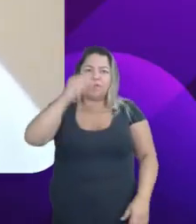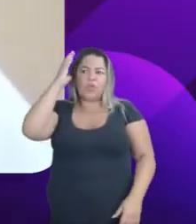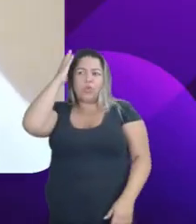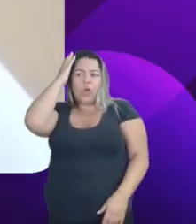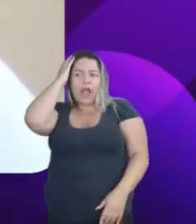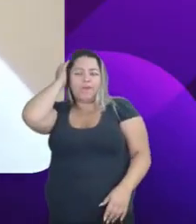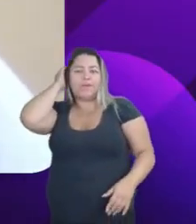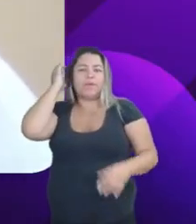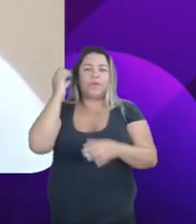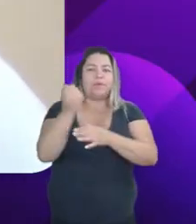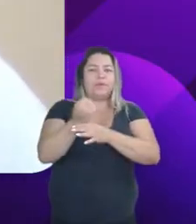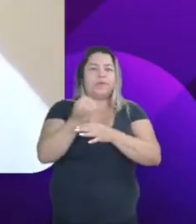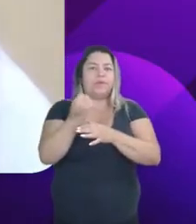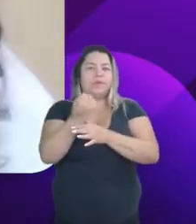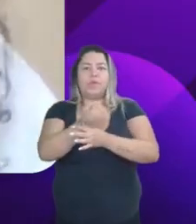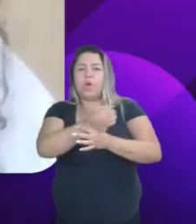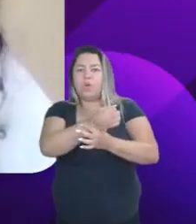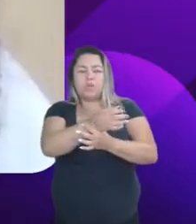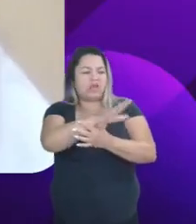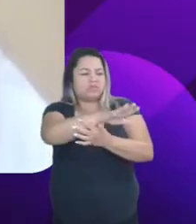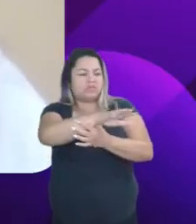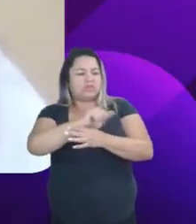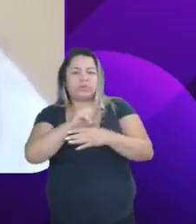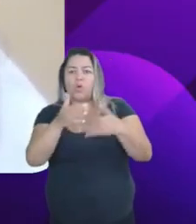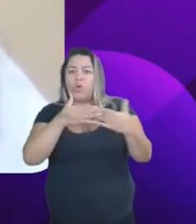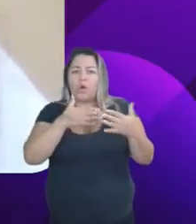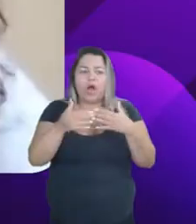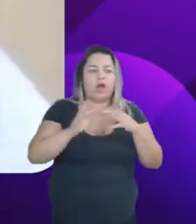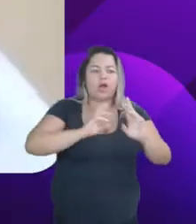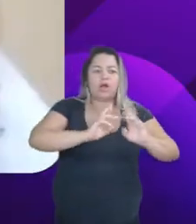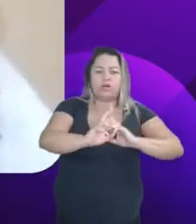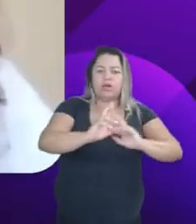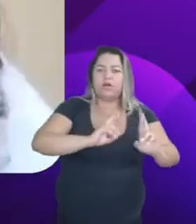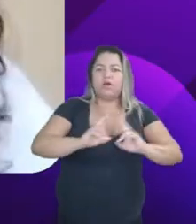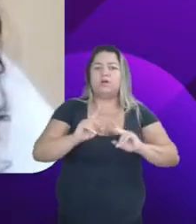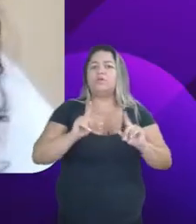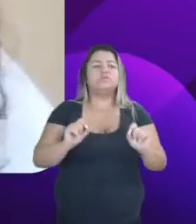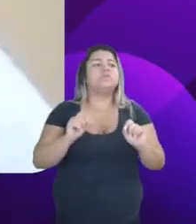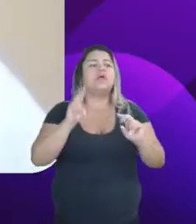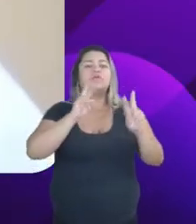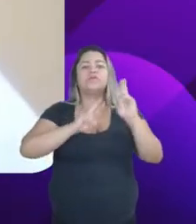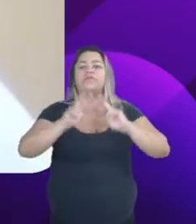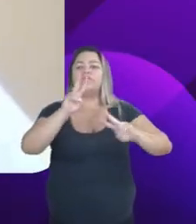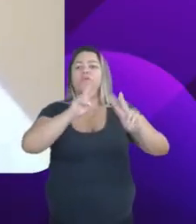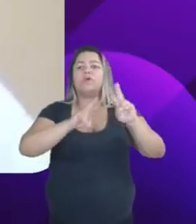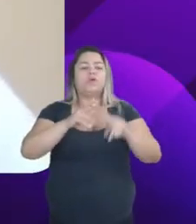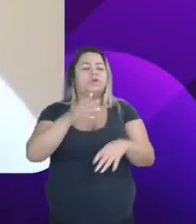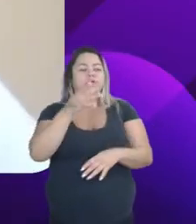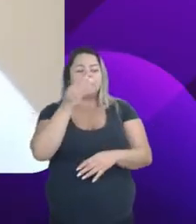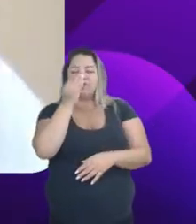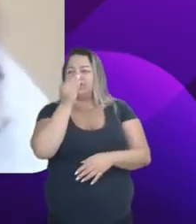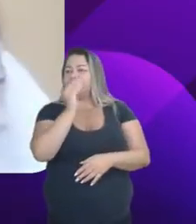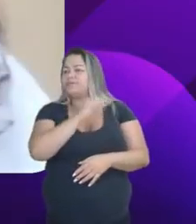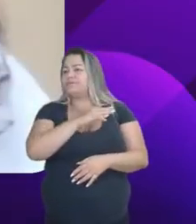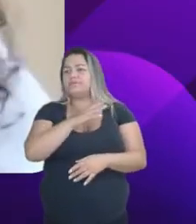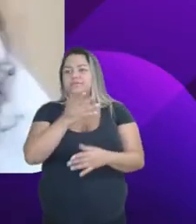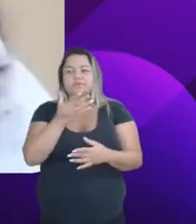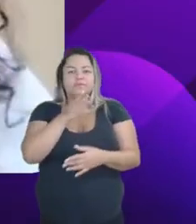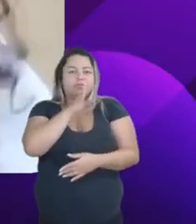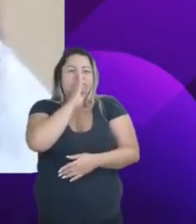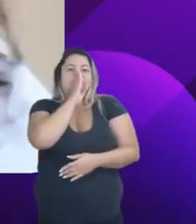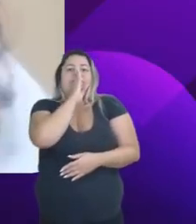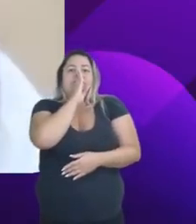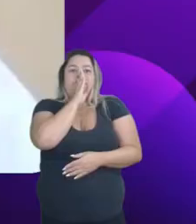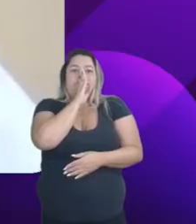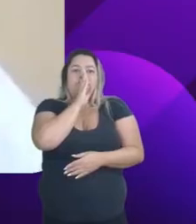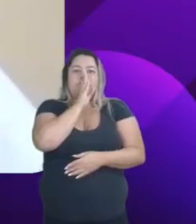pelo seu companheiro, namorado, ou seja lá qual for o grau de relação, por que a gente olha para o lado? Por que a gente ignora? A gente manda os meninos calarem a